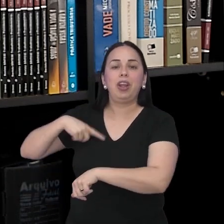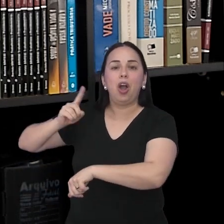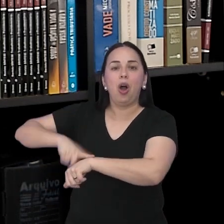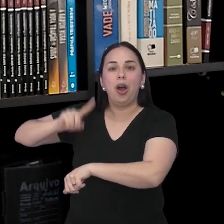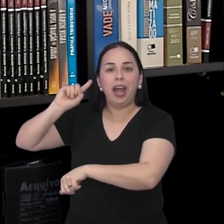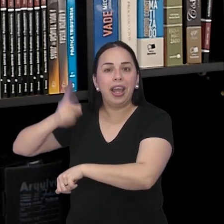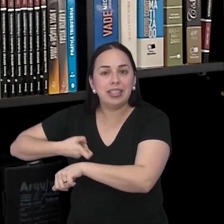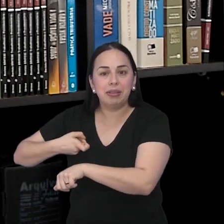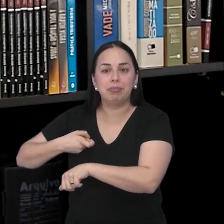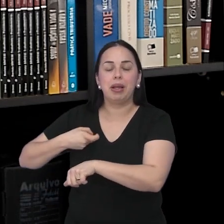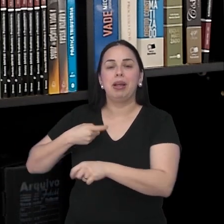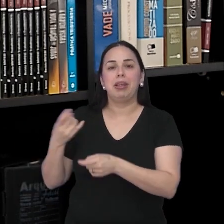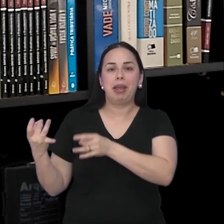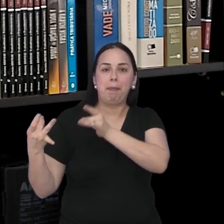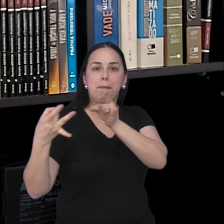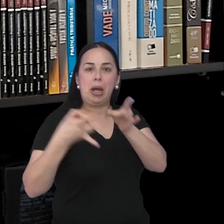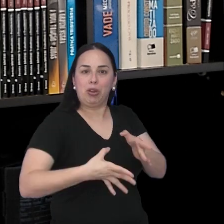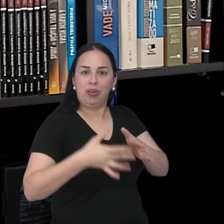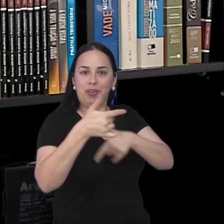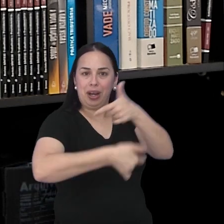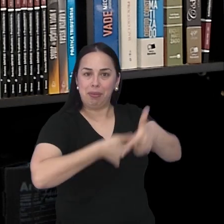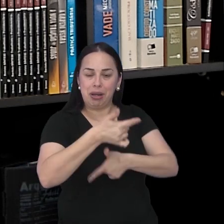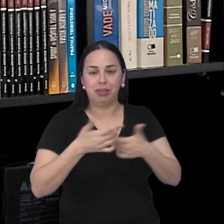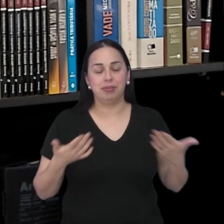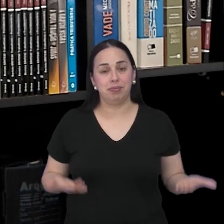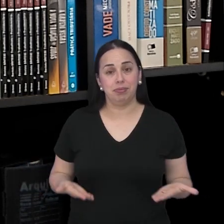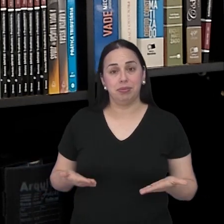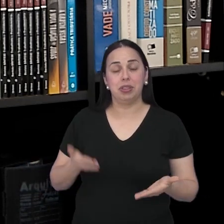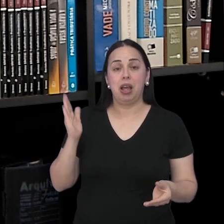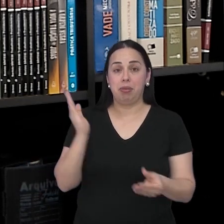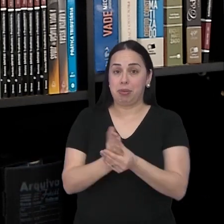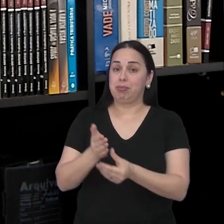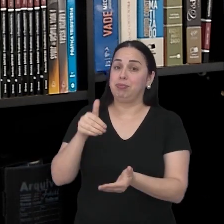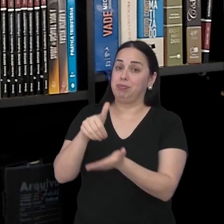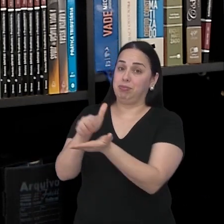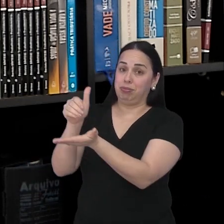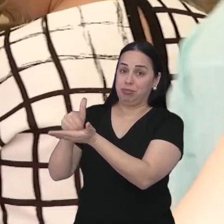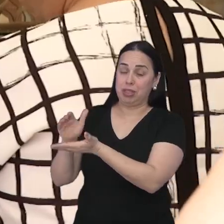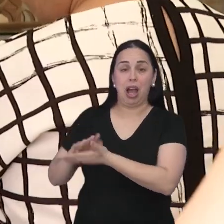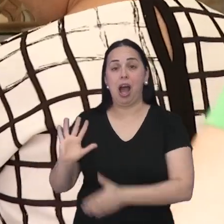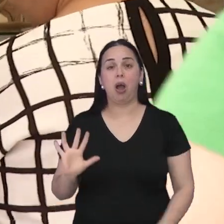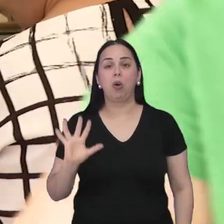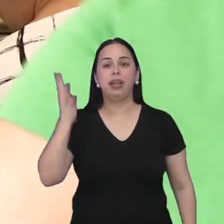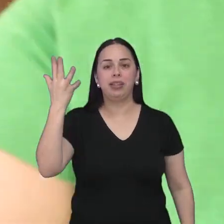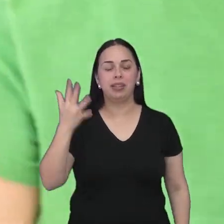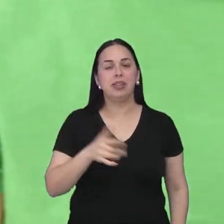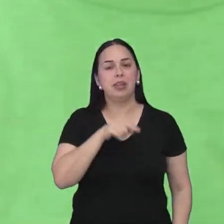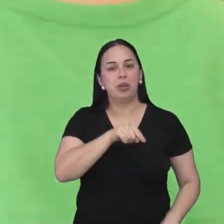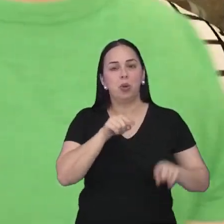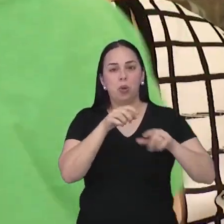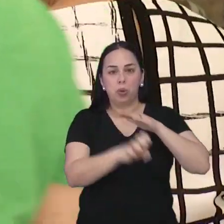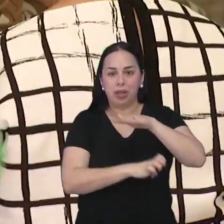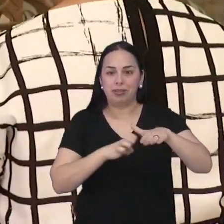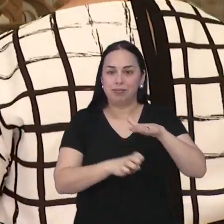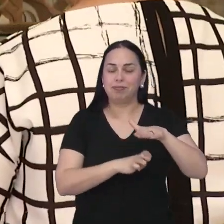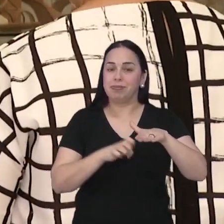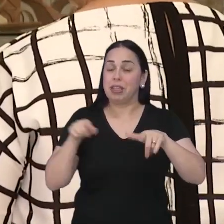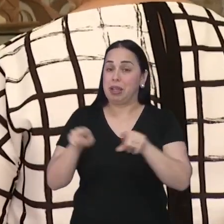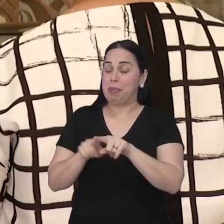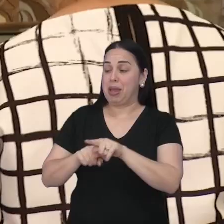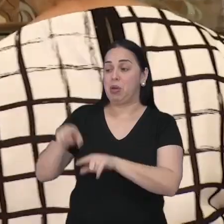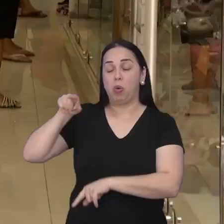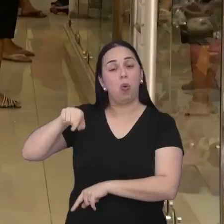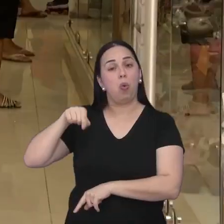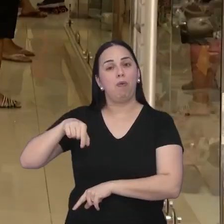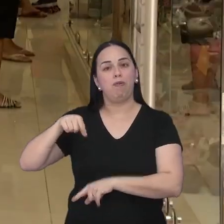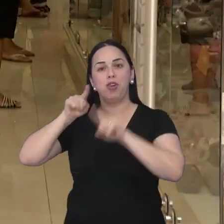consegue um serviço extra, vai fazer o serviço extra e não vai trabalhar, abandona o serviço. A demissão por justa causa é aquela que ocorre